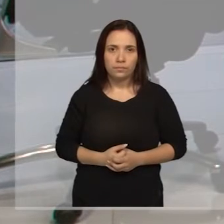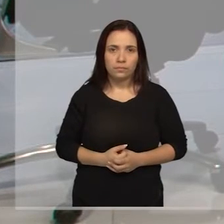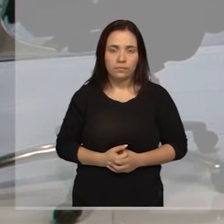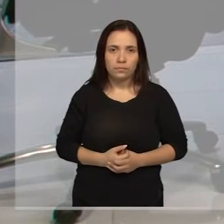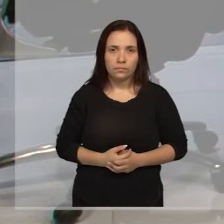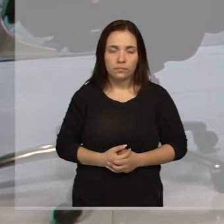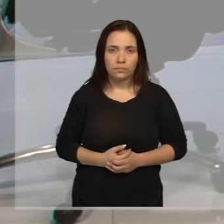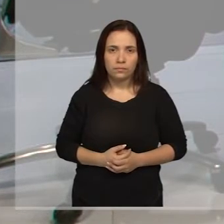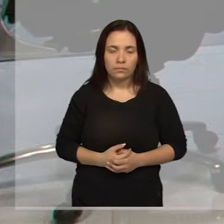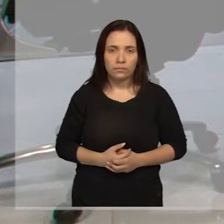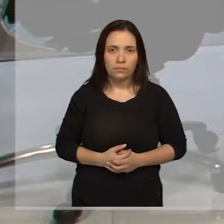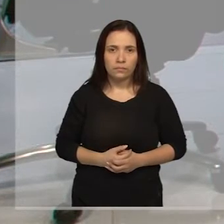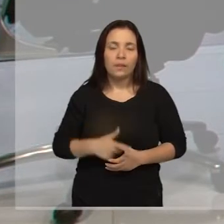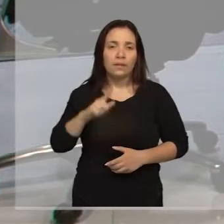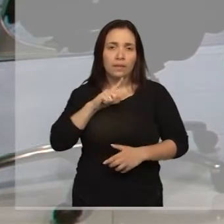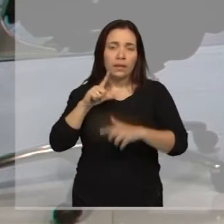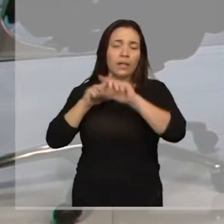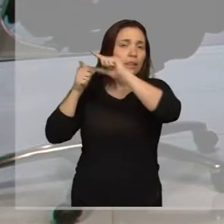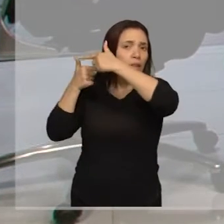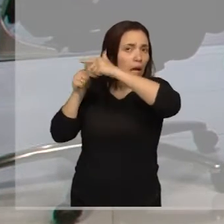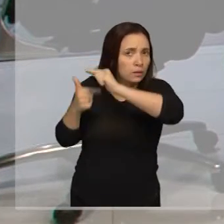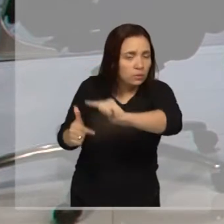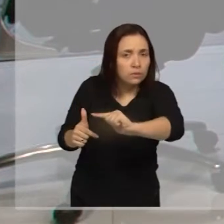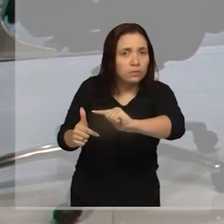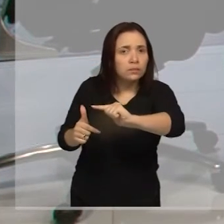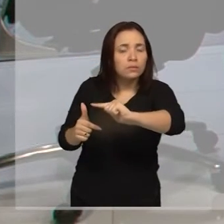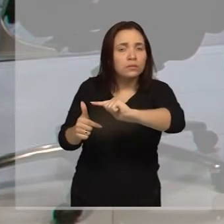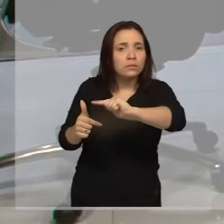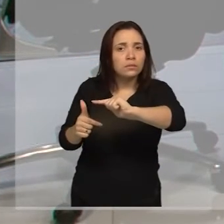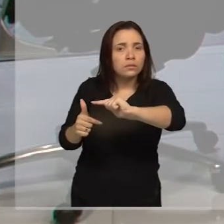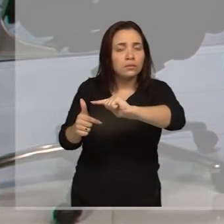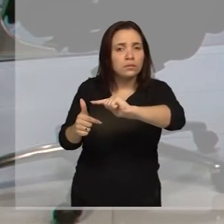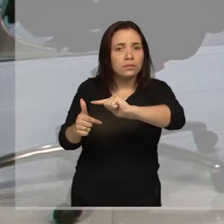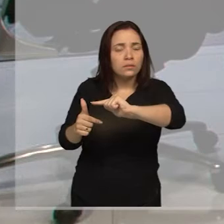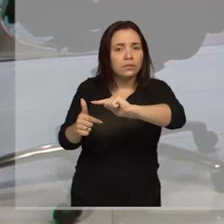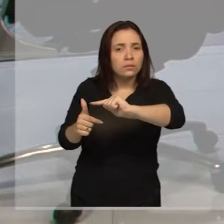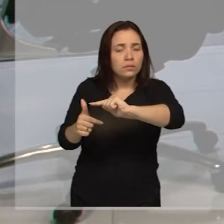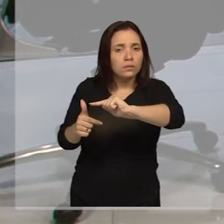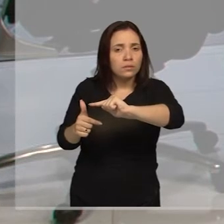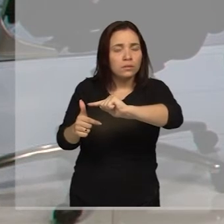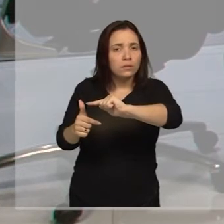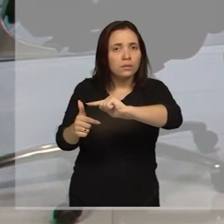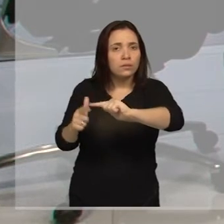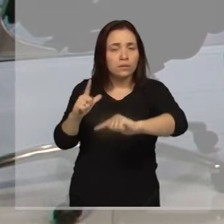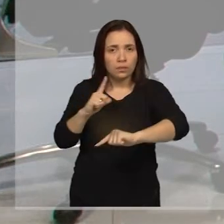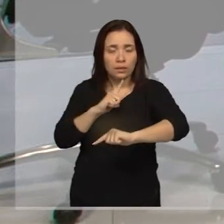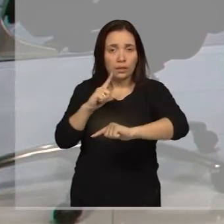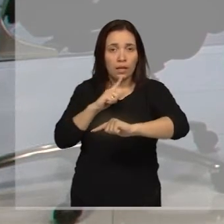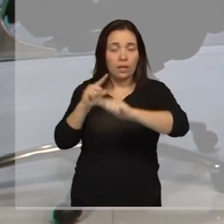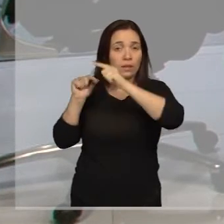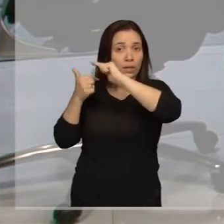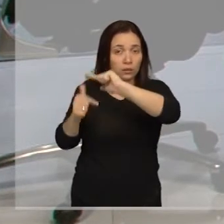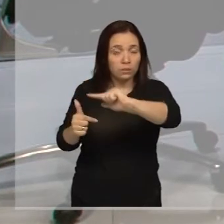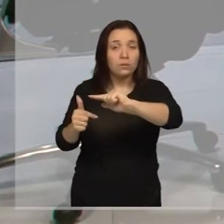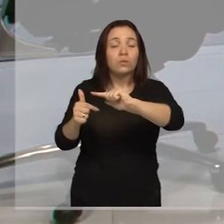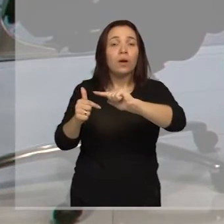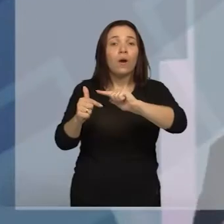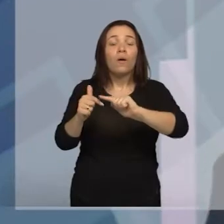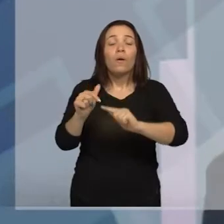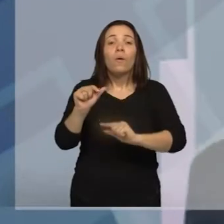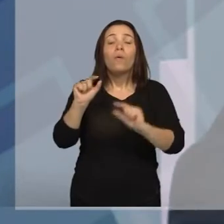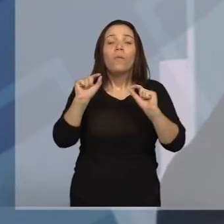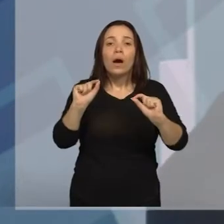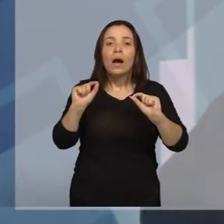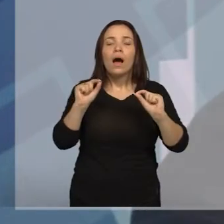Aonde? Eu digo, tradicionalmente, nenhuma instituição tem uma relação republicana, você quer dizer? Não, muito pelo contrário.